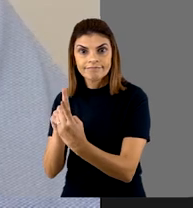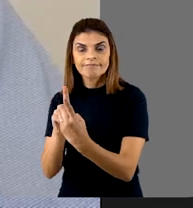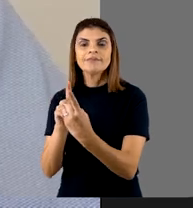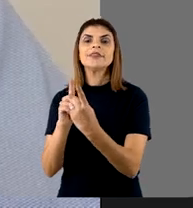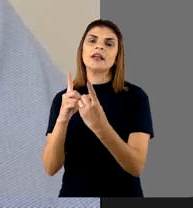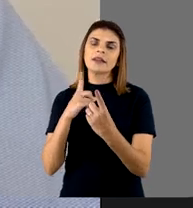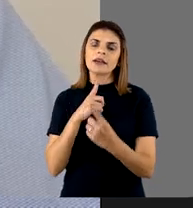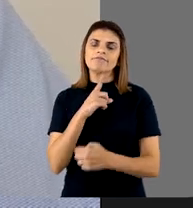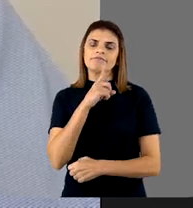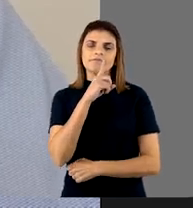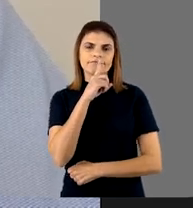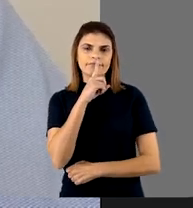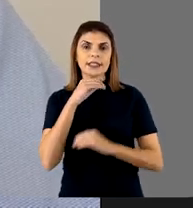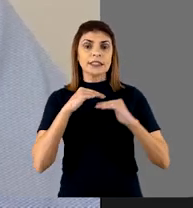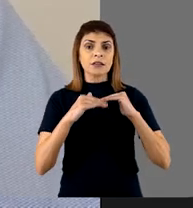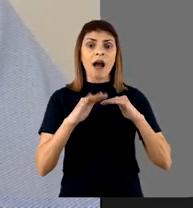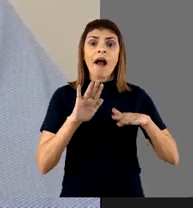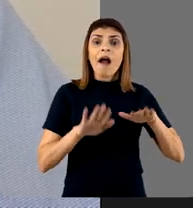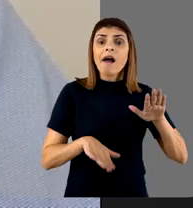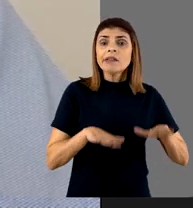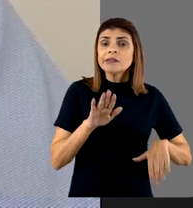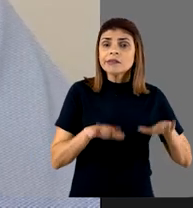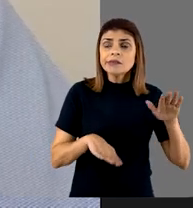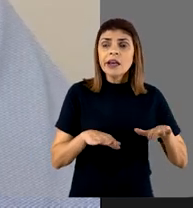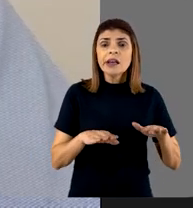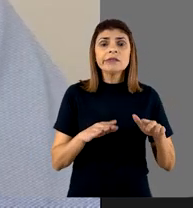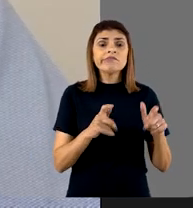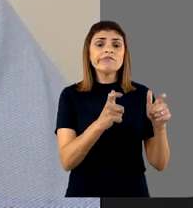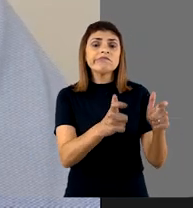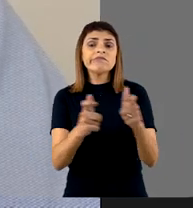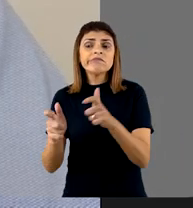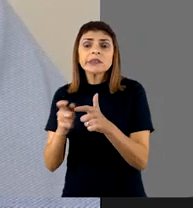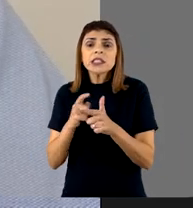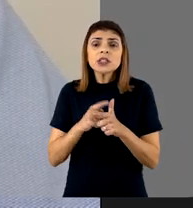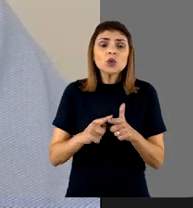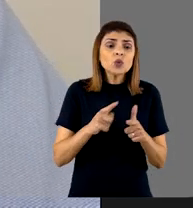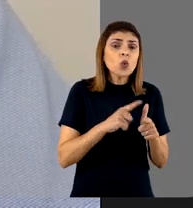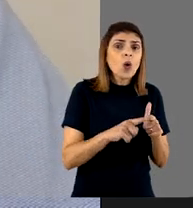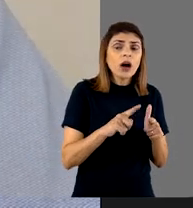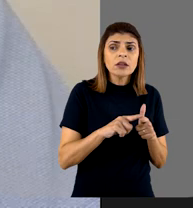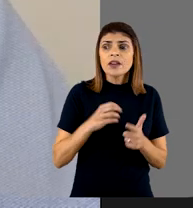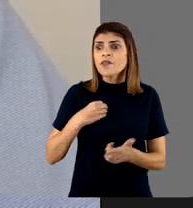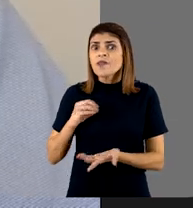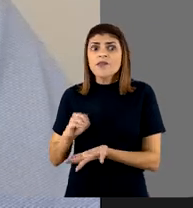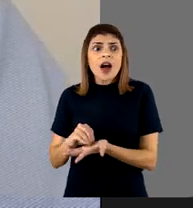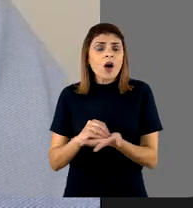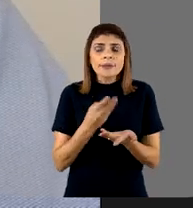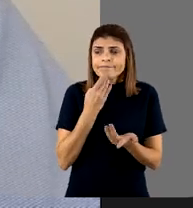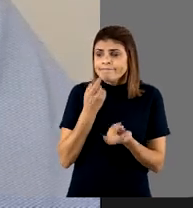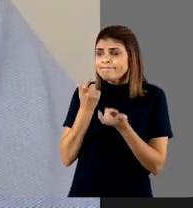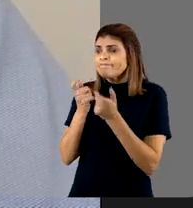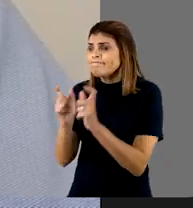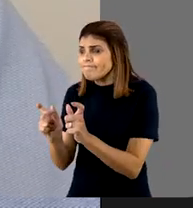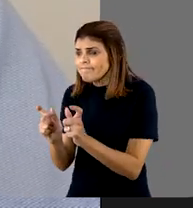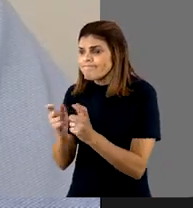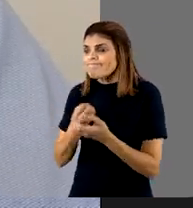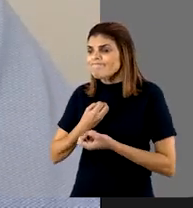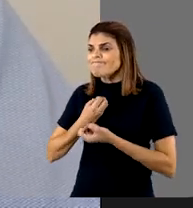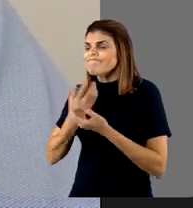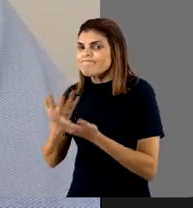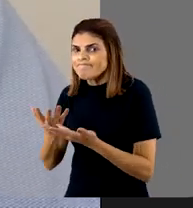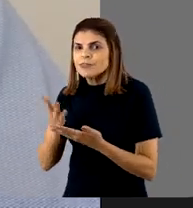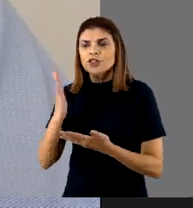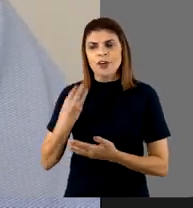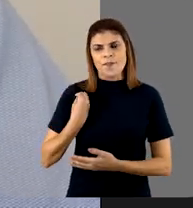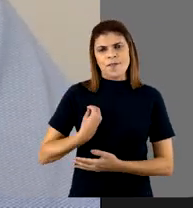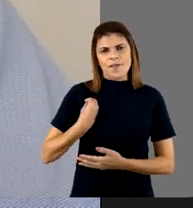até mesmo com o silêncio, né? Porque às vezes, em determinadas situações, nos faltam palavras. E diante de tudo